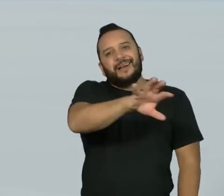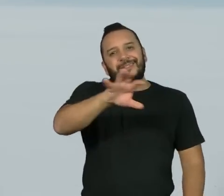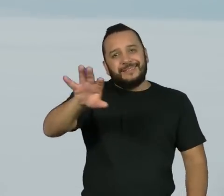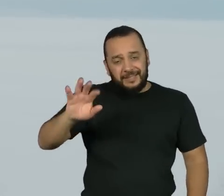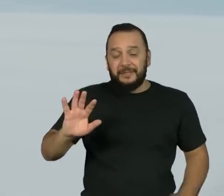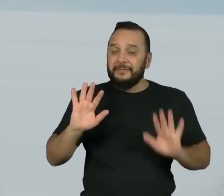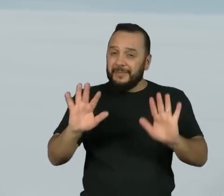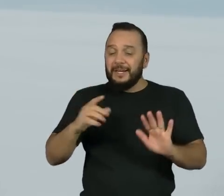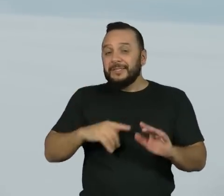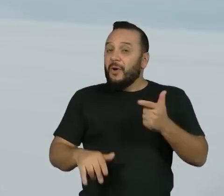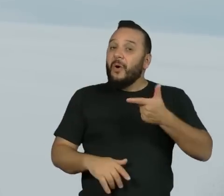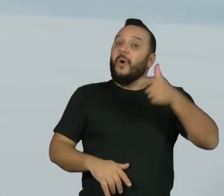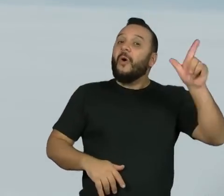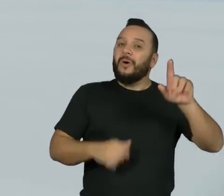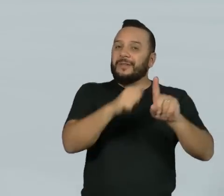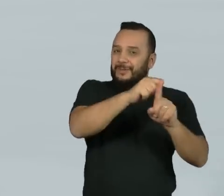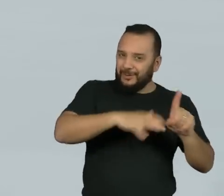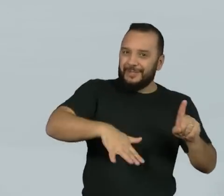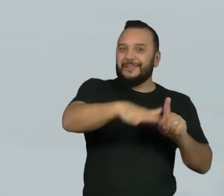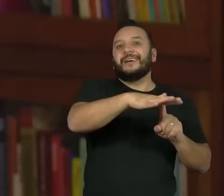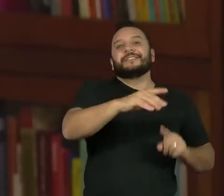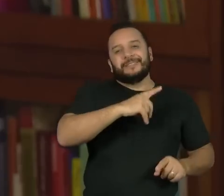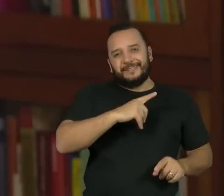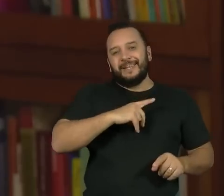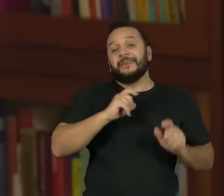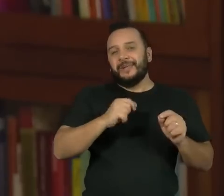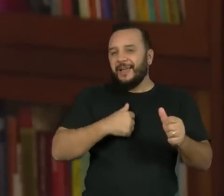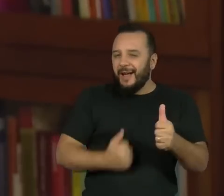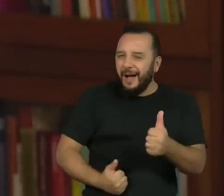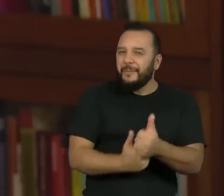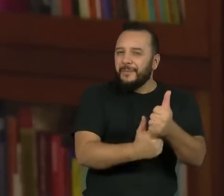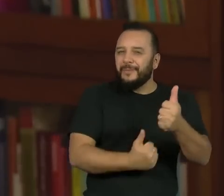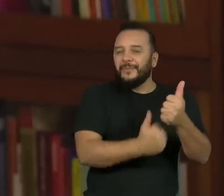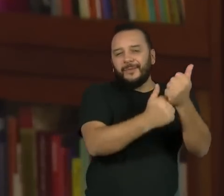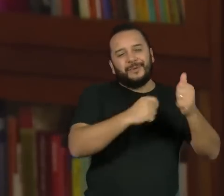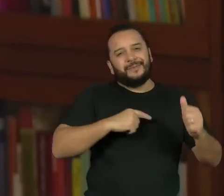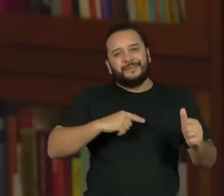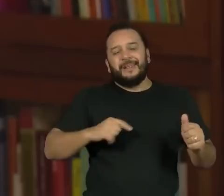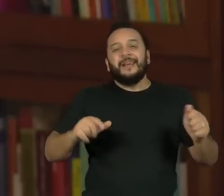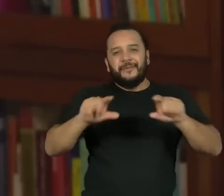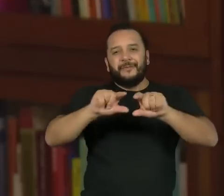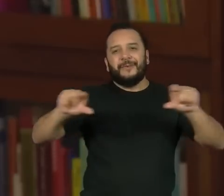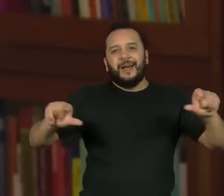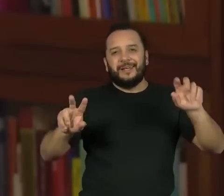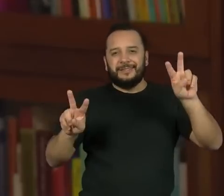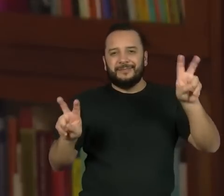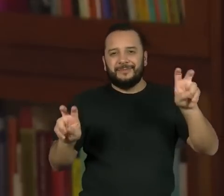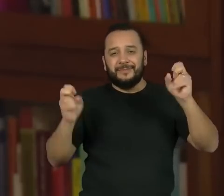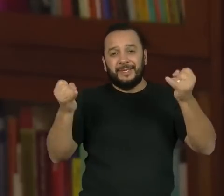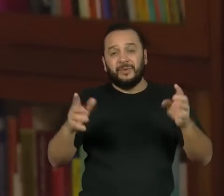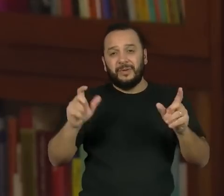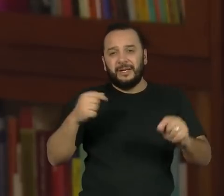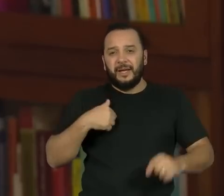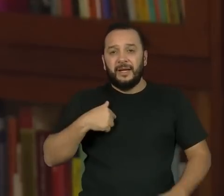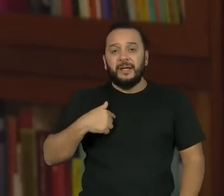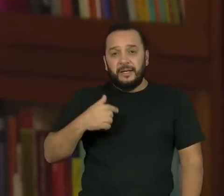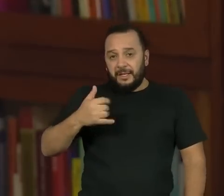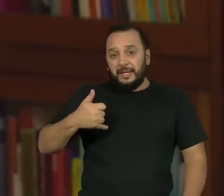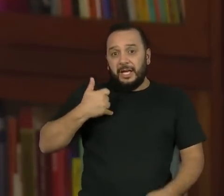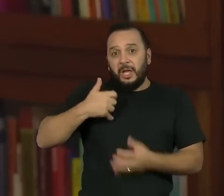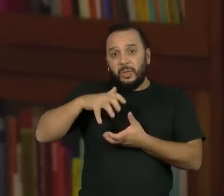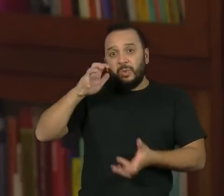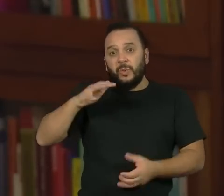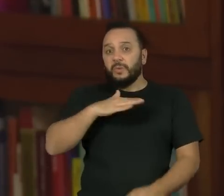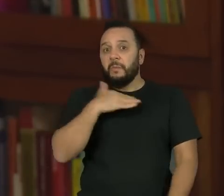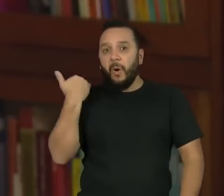uma perspectiva de apoio. Há um provérbio que diz: quando um velho morre,